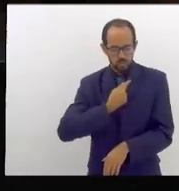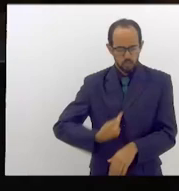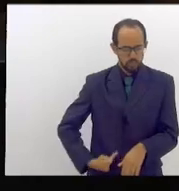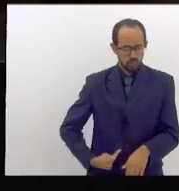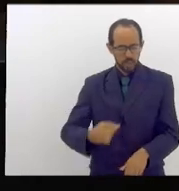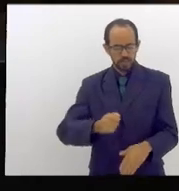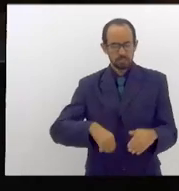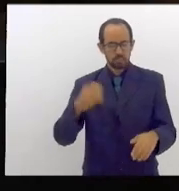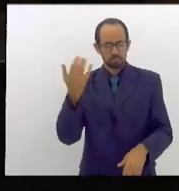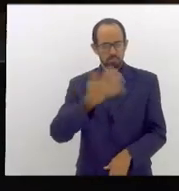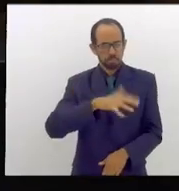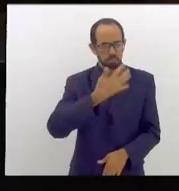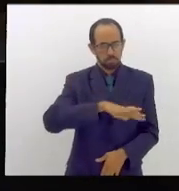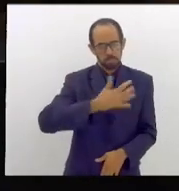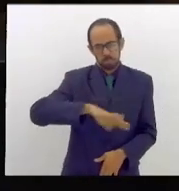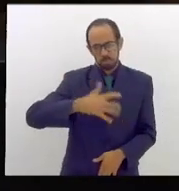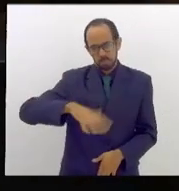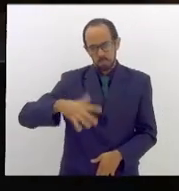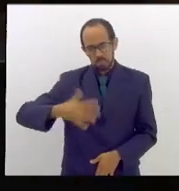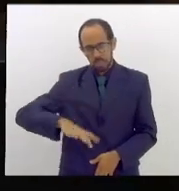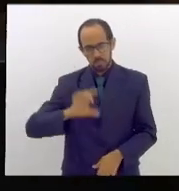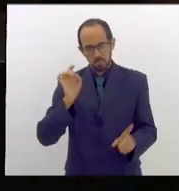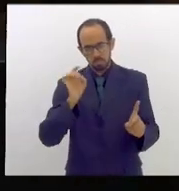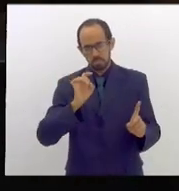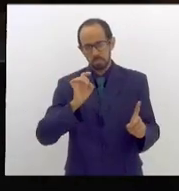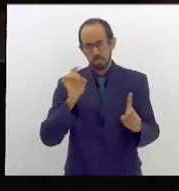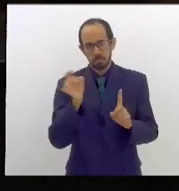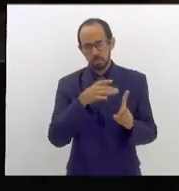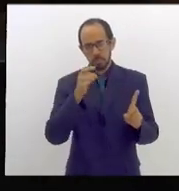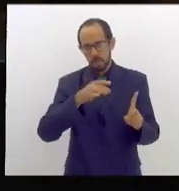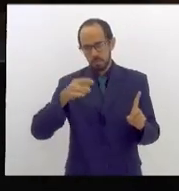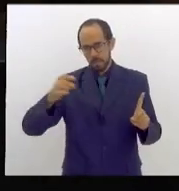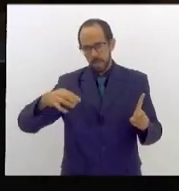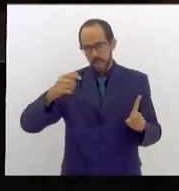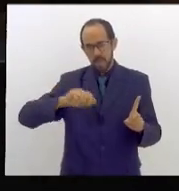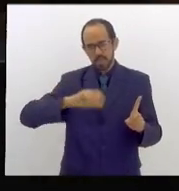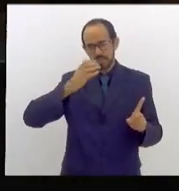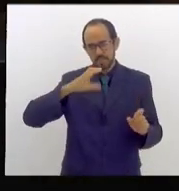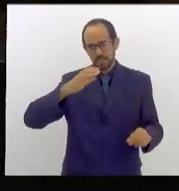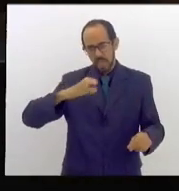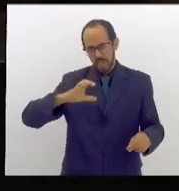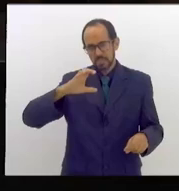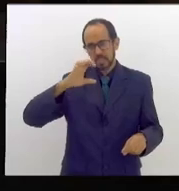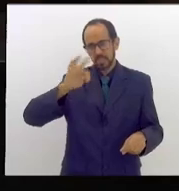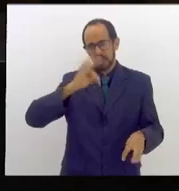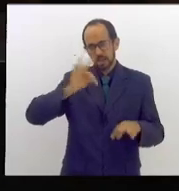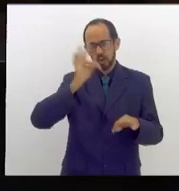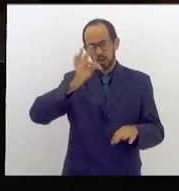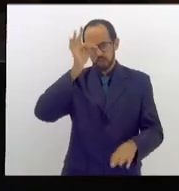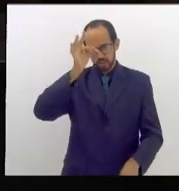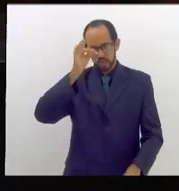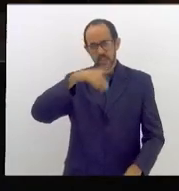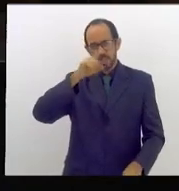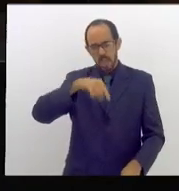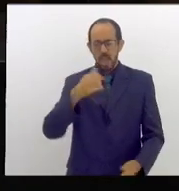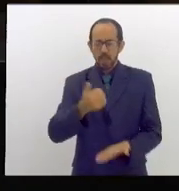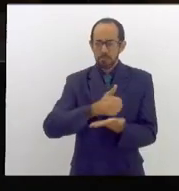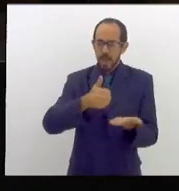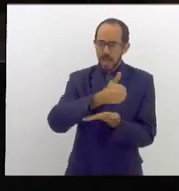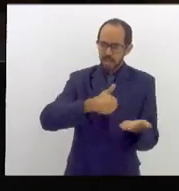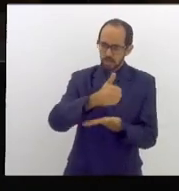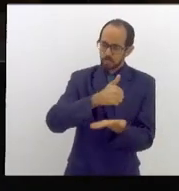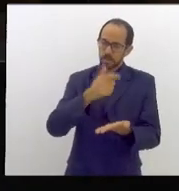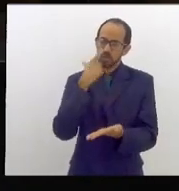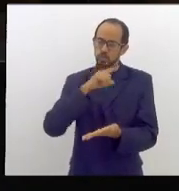que nega a Ciência Tecnologia como é algo inerente para que a gente possa superar